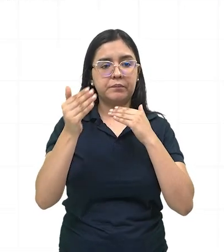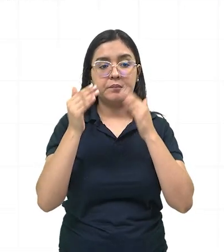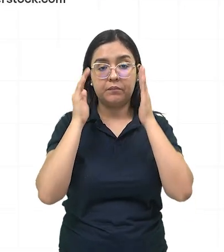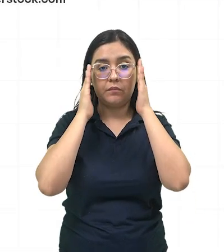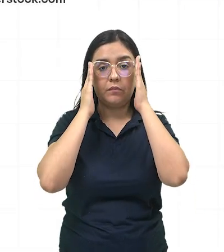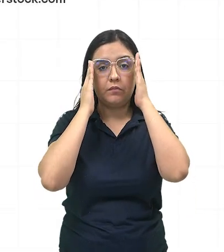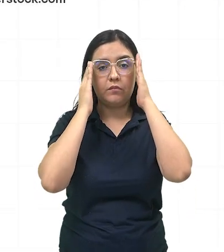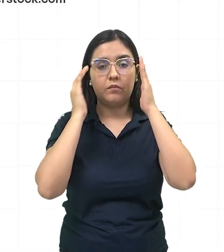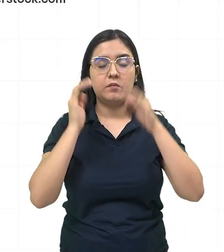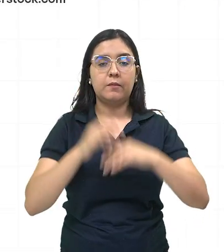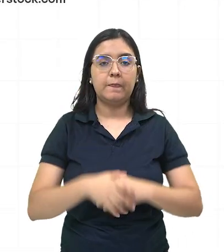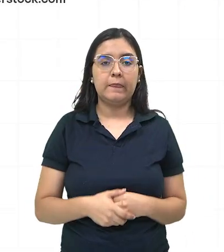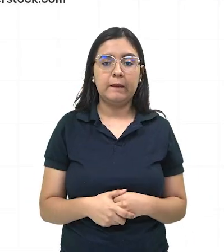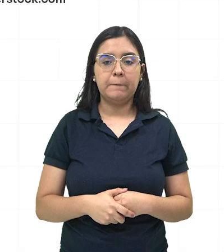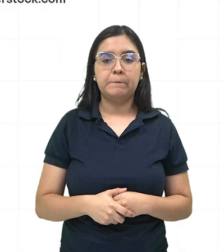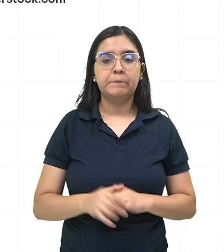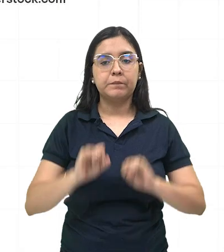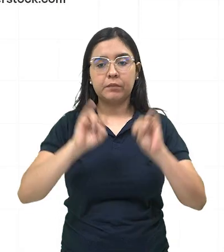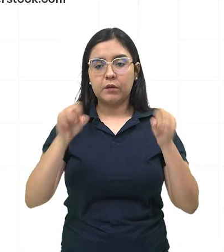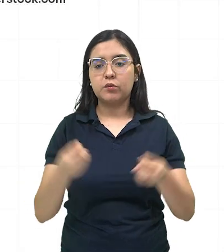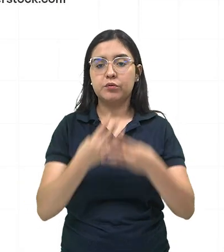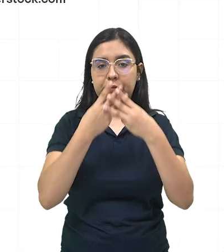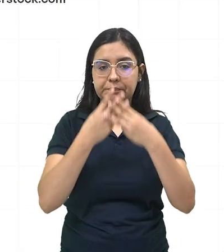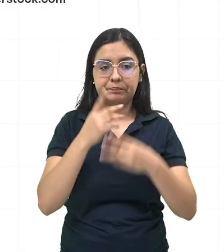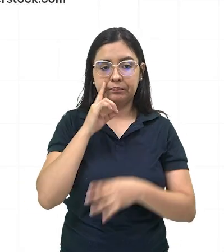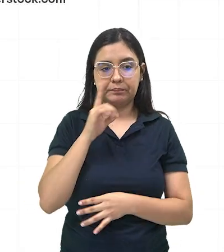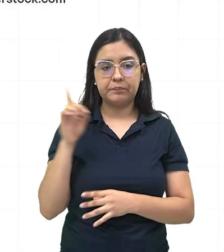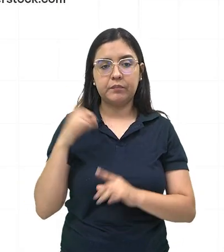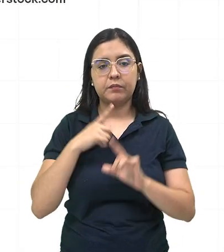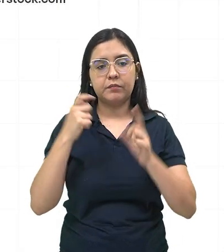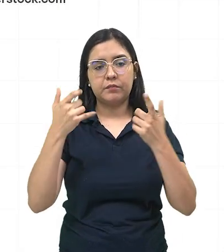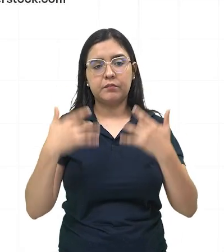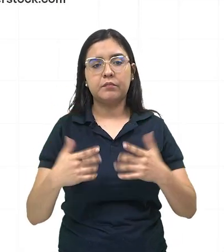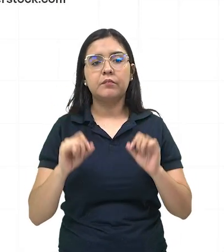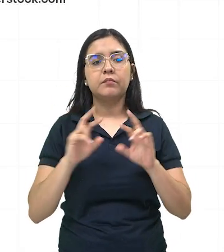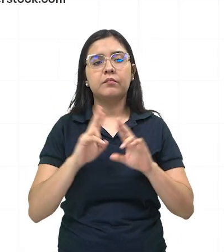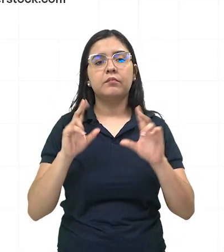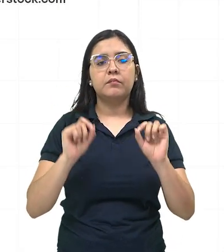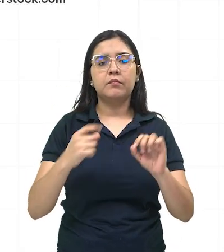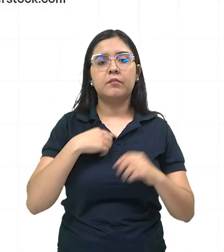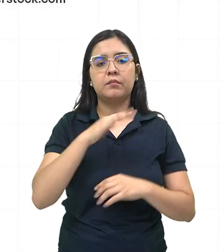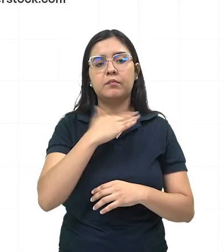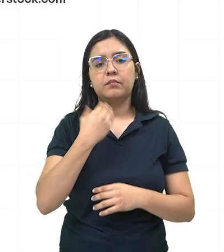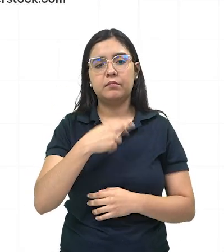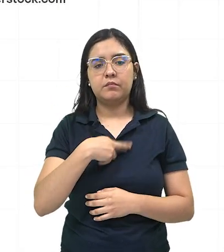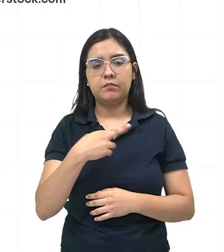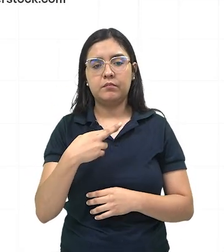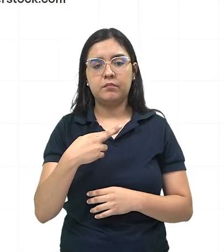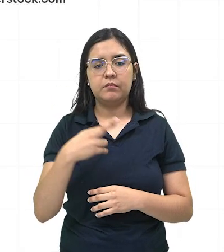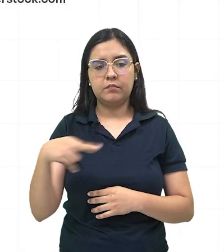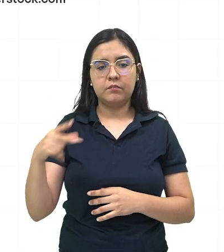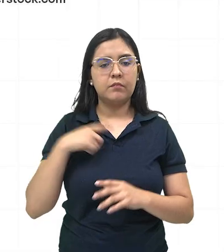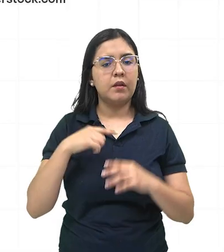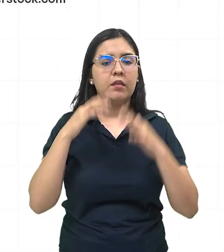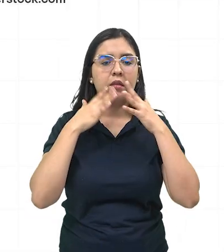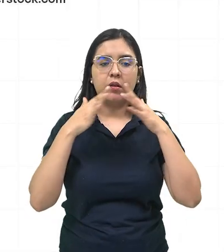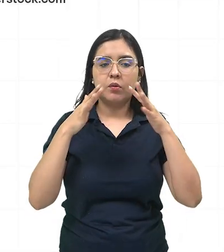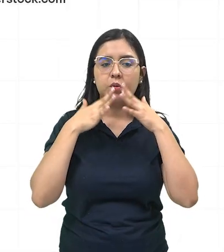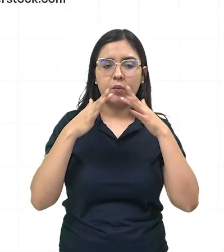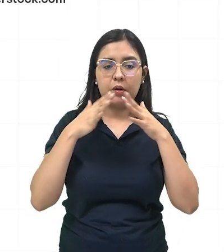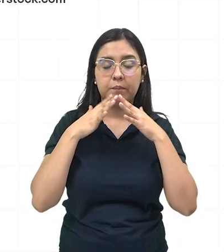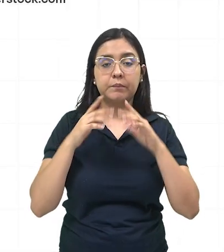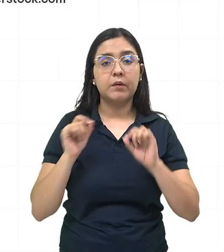visão. O judaísmo fala da relação da morte e religião é vista como algo natural, pois para